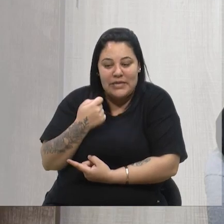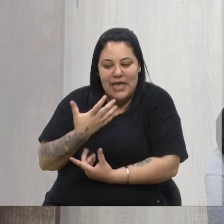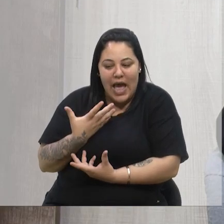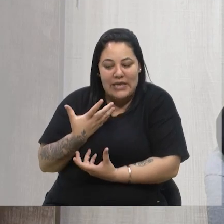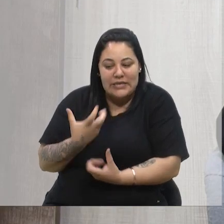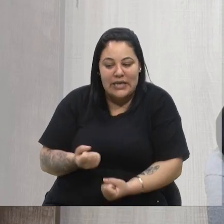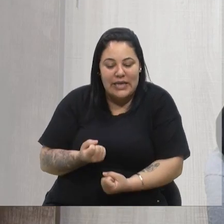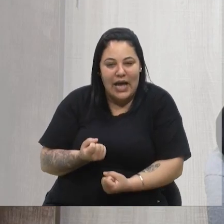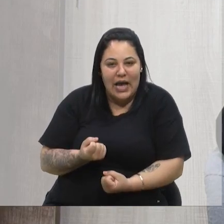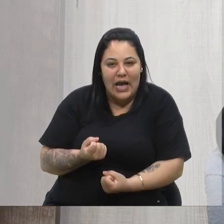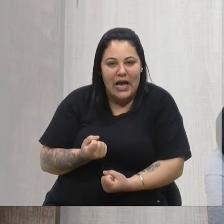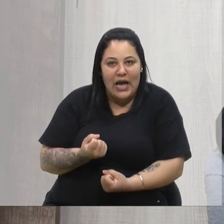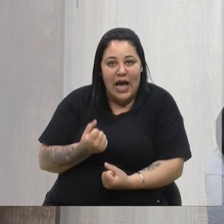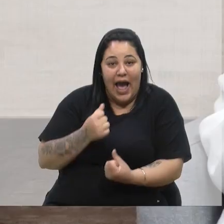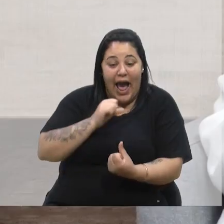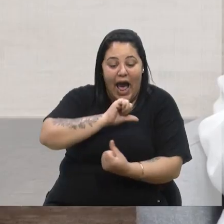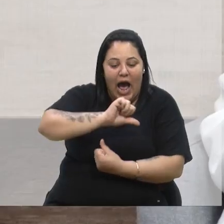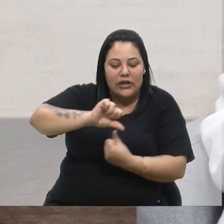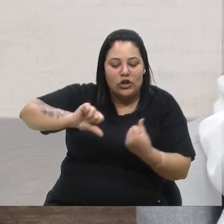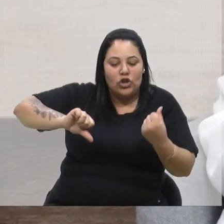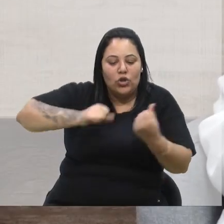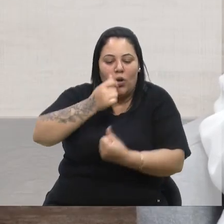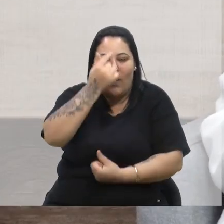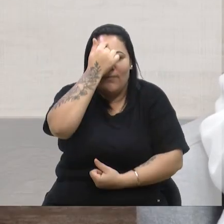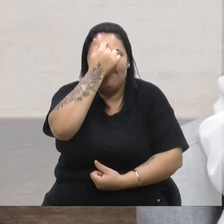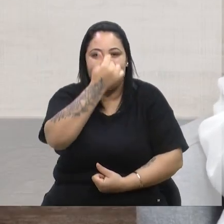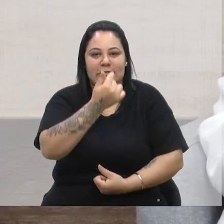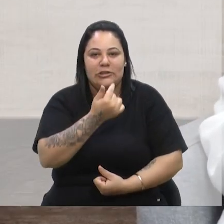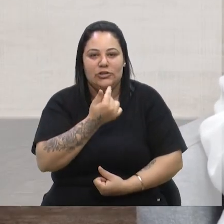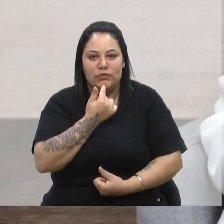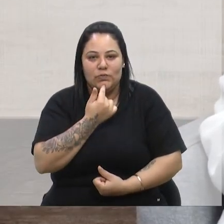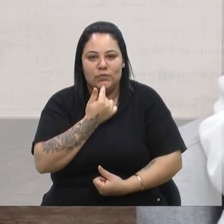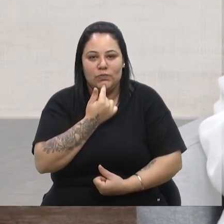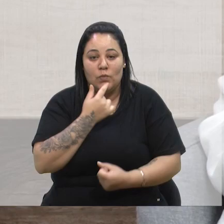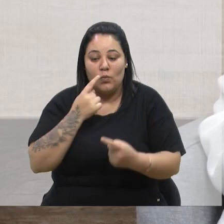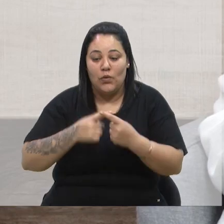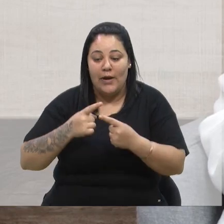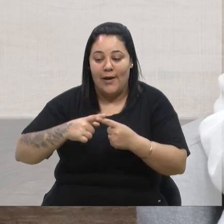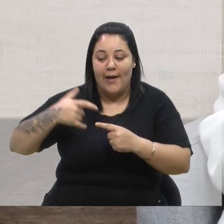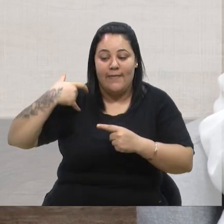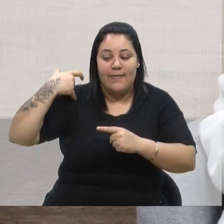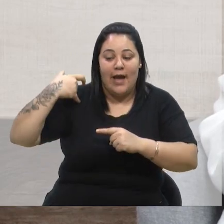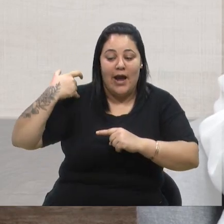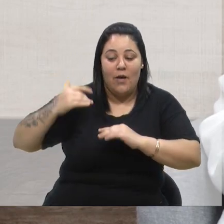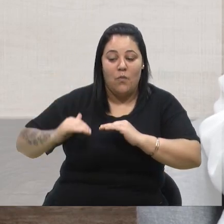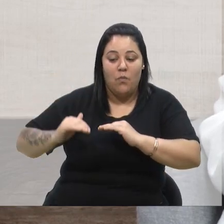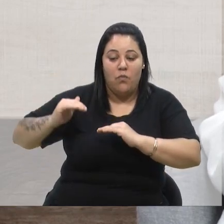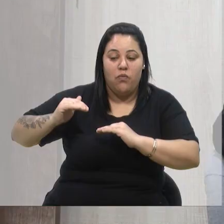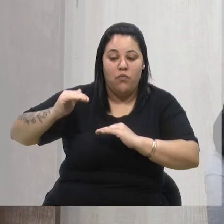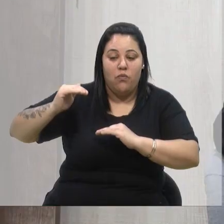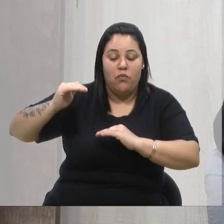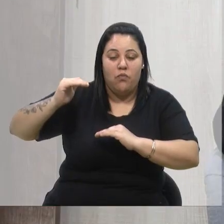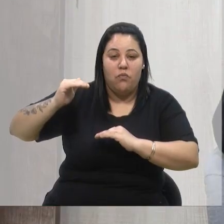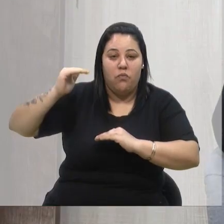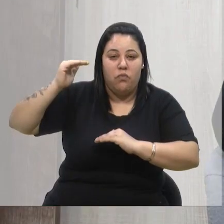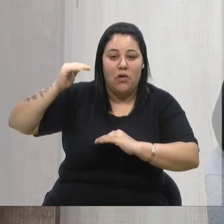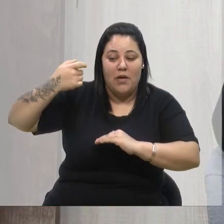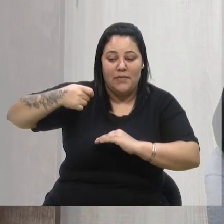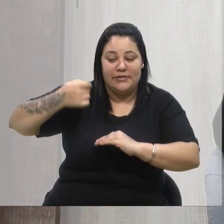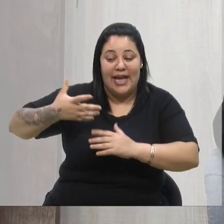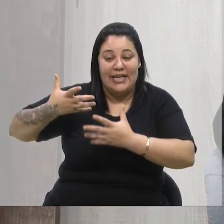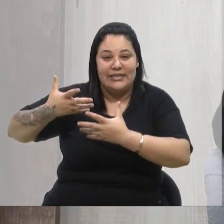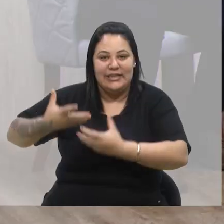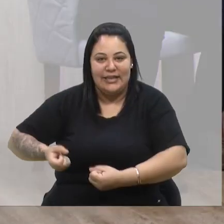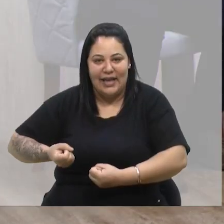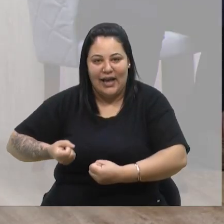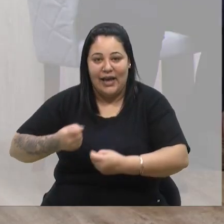aceitar uma variação de identidade. Mesmo com o avançar da idade e as crianças crescem e ganham